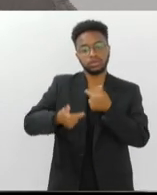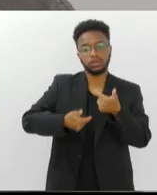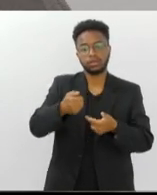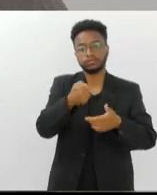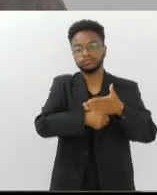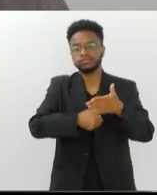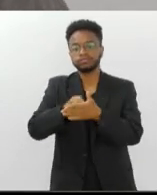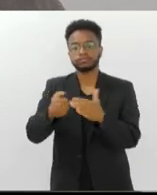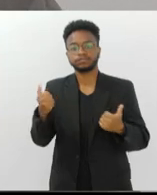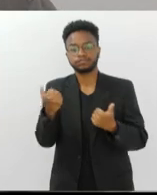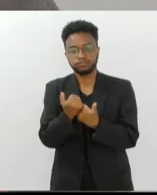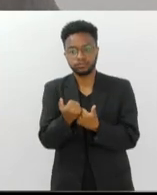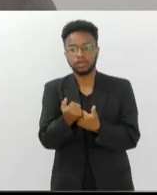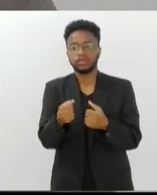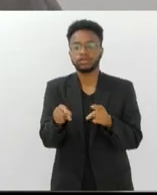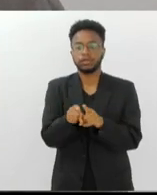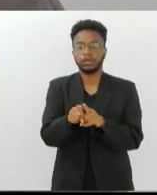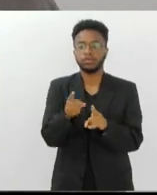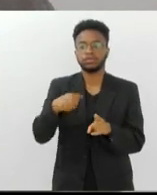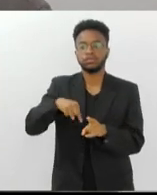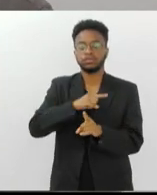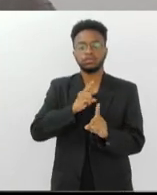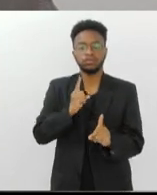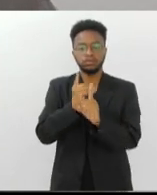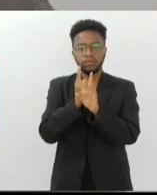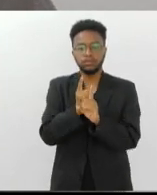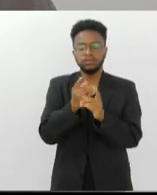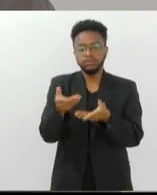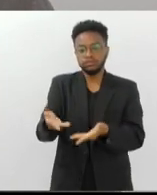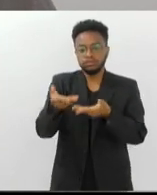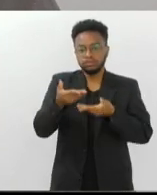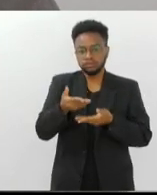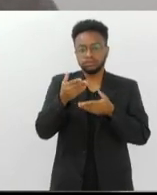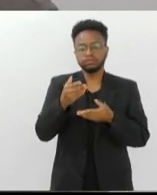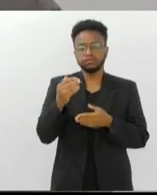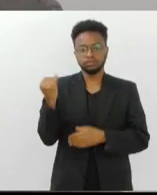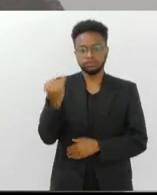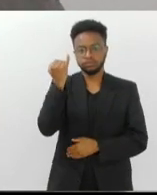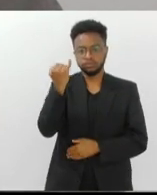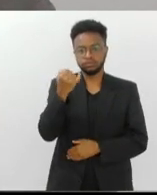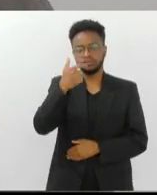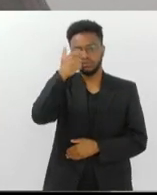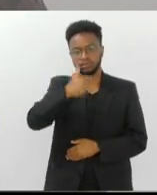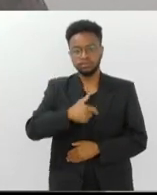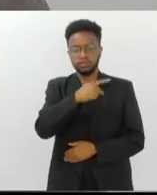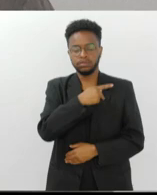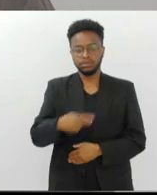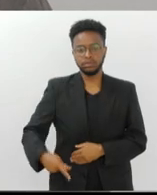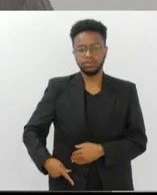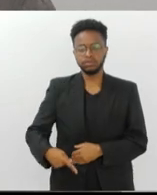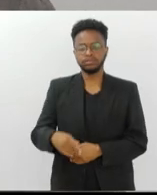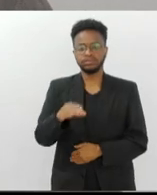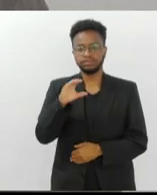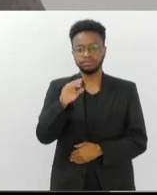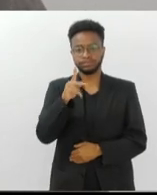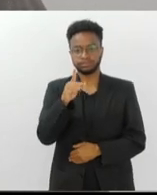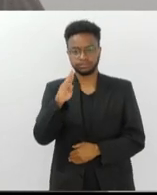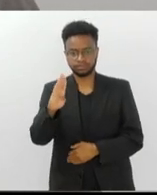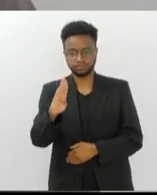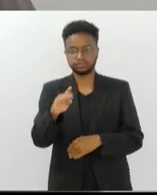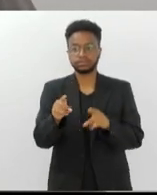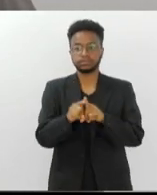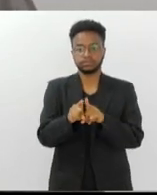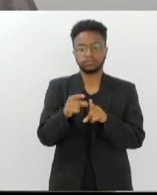encontrou em nós a recepção necessária e eu, a título como presidente da seção regional da CTB, vou